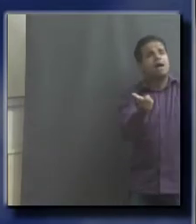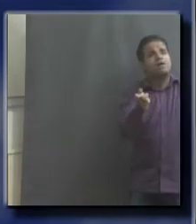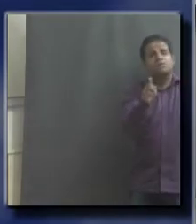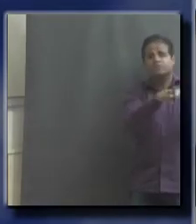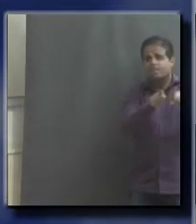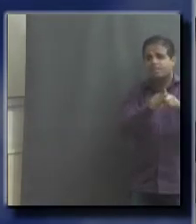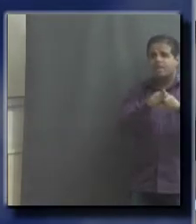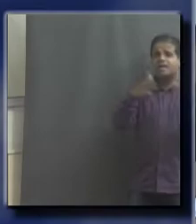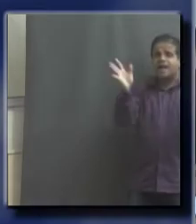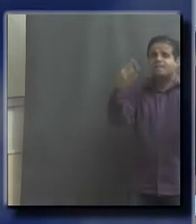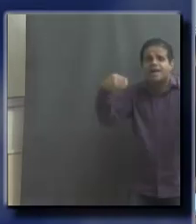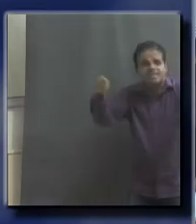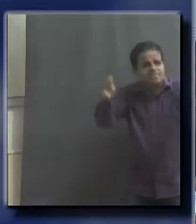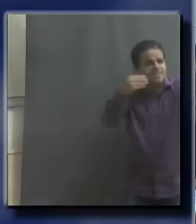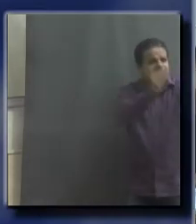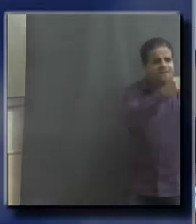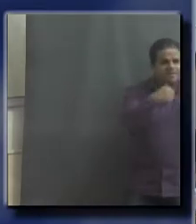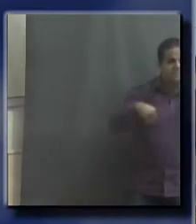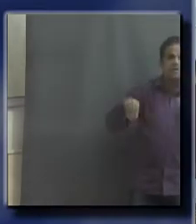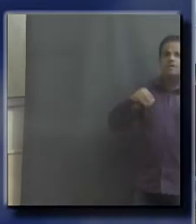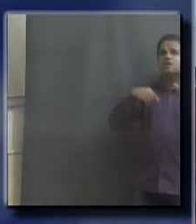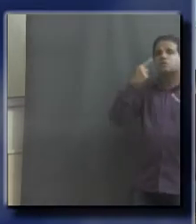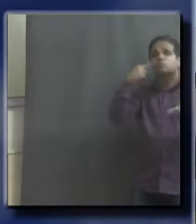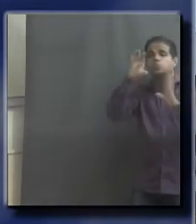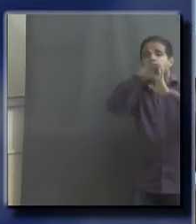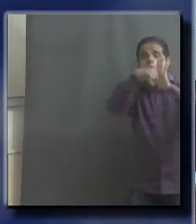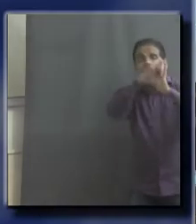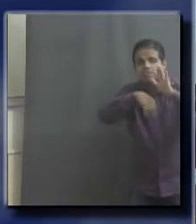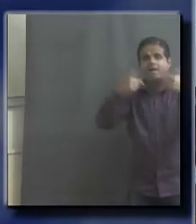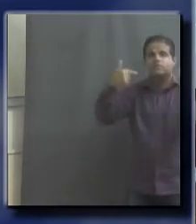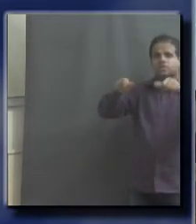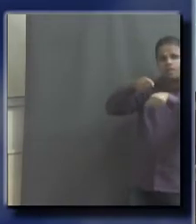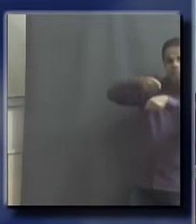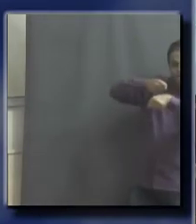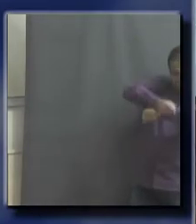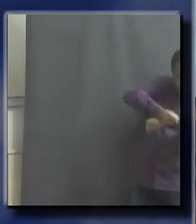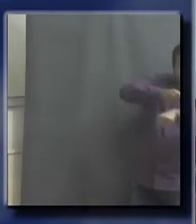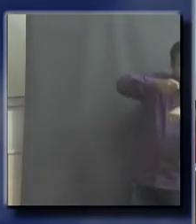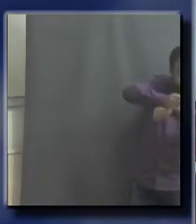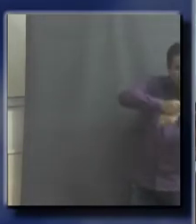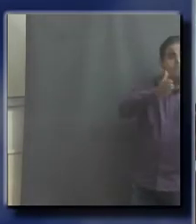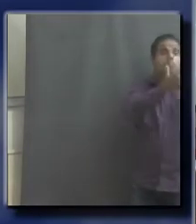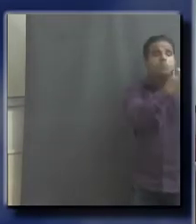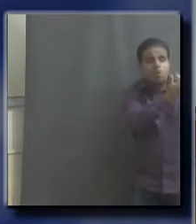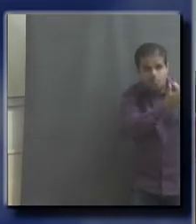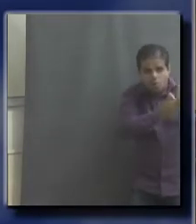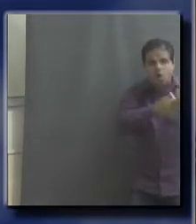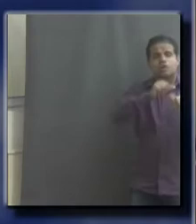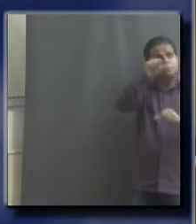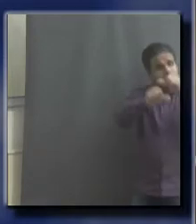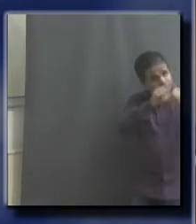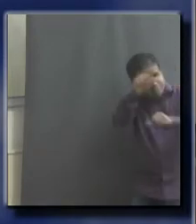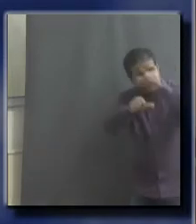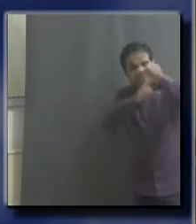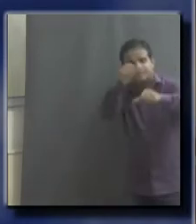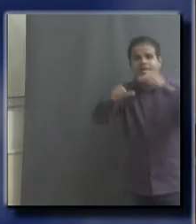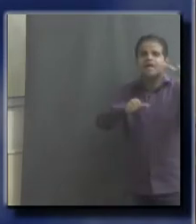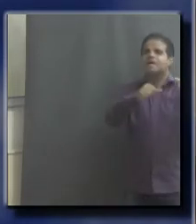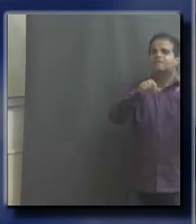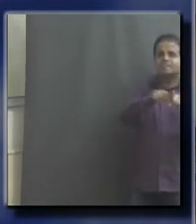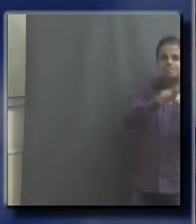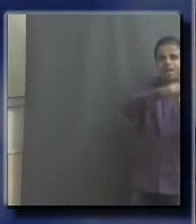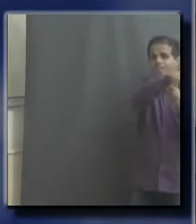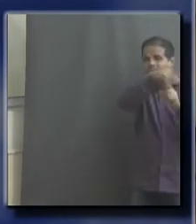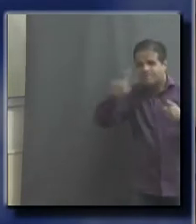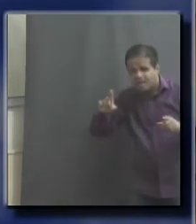na flexibilização do conceito de trabalho escravo, na proposta de reforma da Previdência, nas